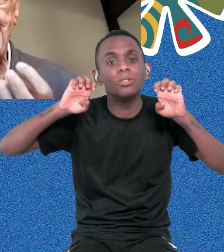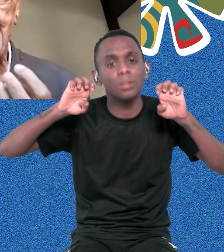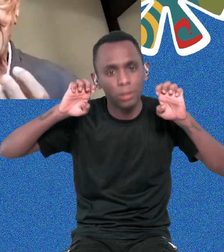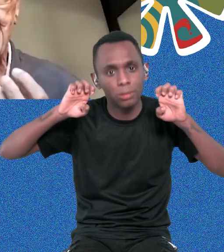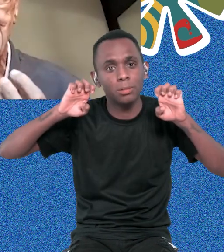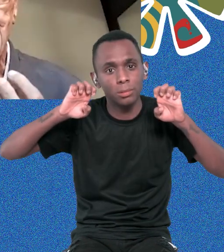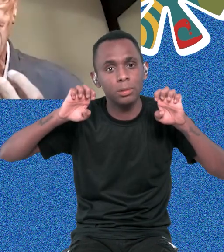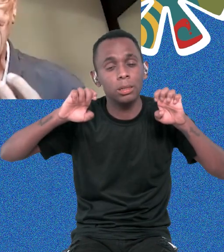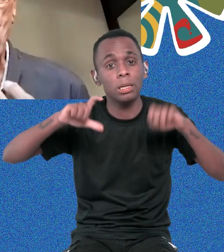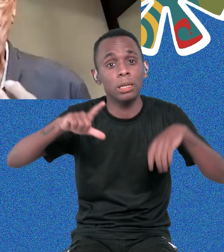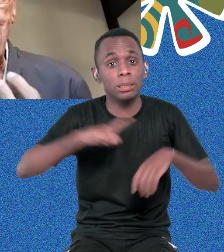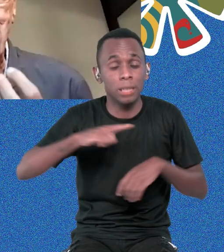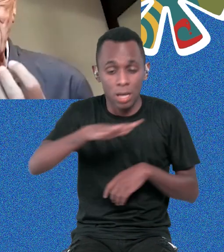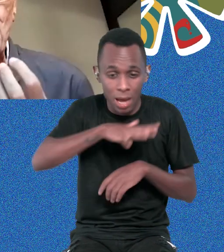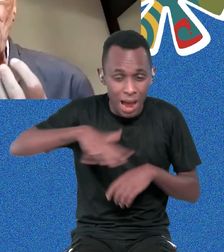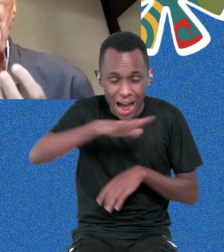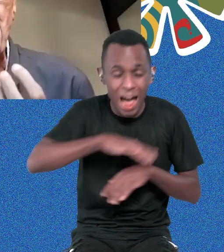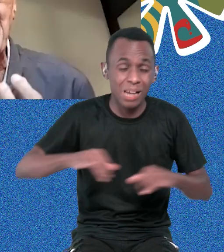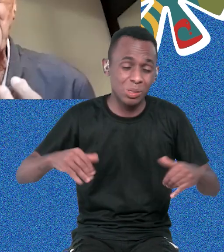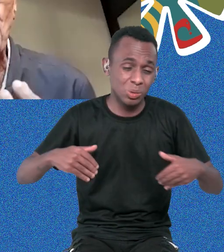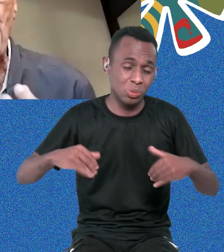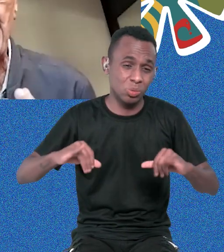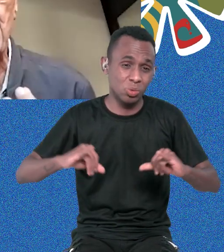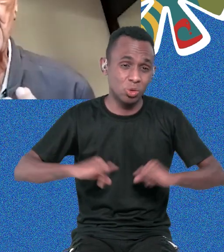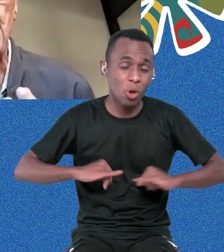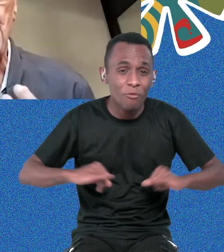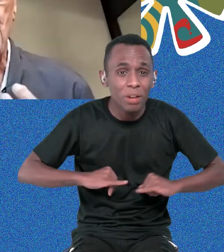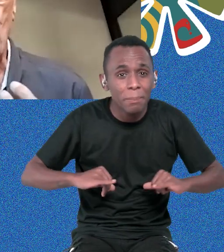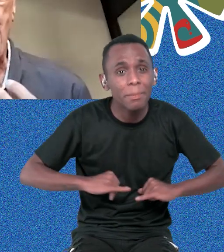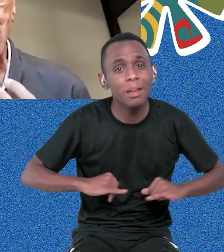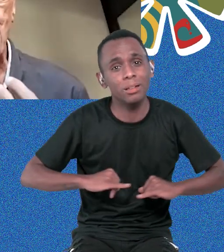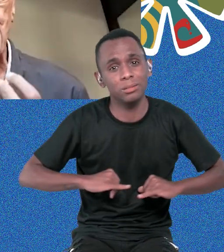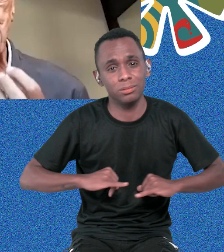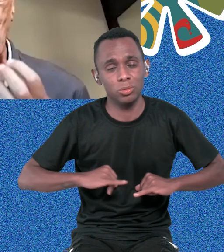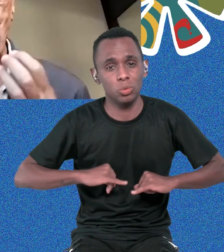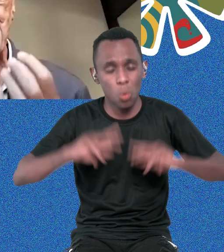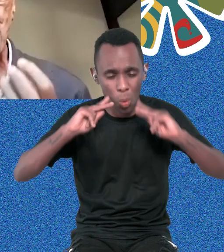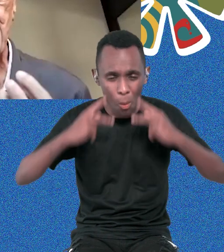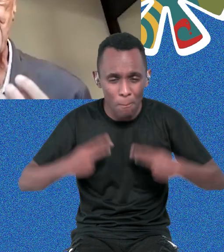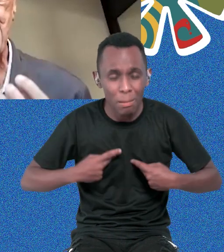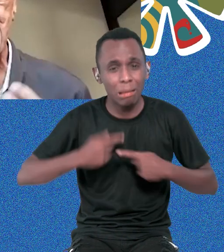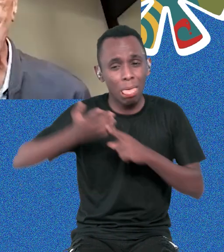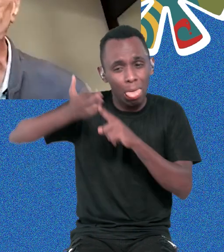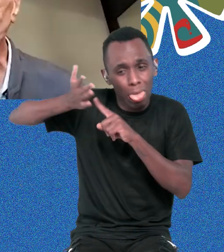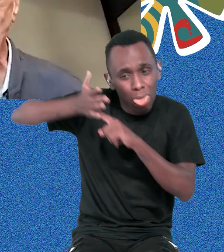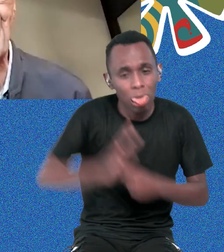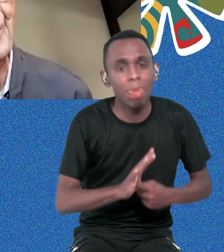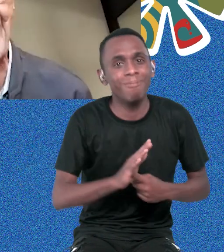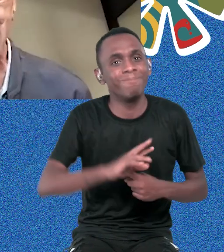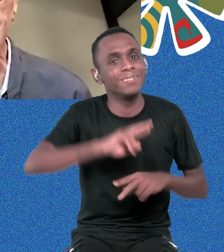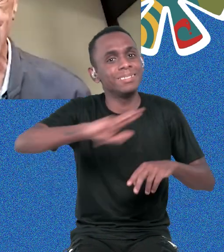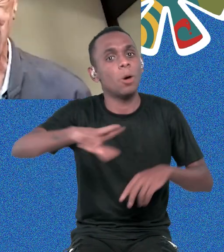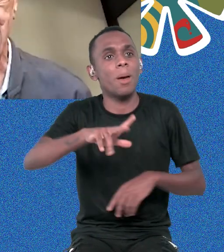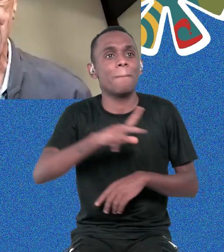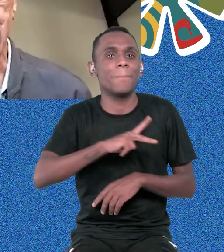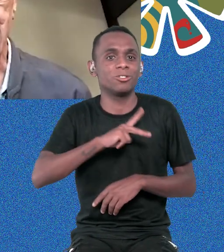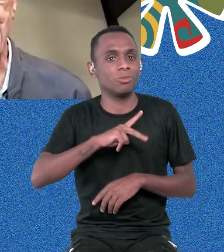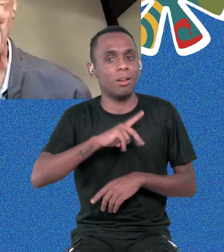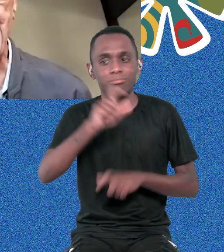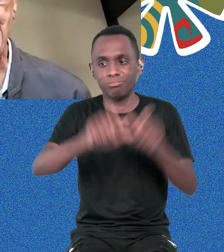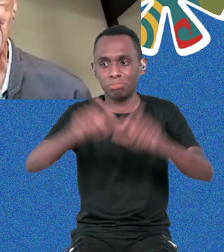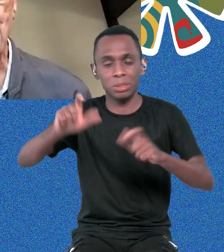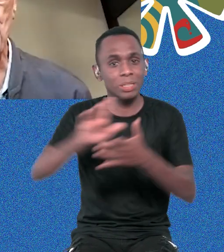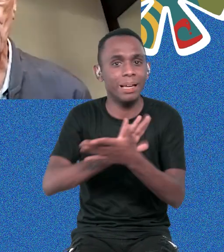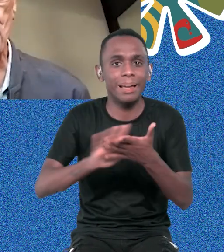ou antiéticas, até o campo dos sofrimentos humanos, o campo das opressões, não são propriedade